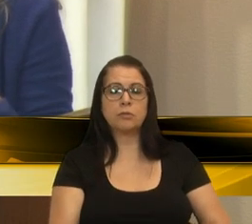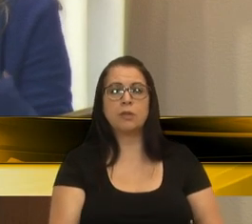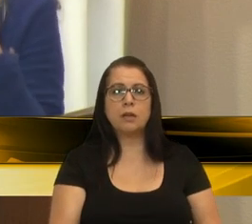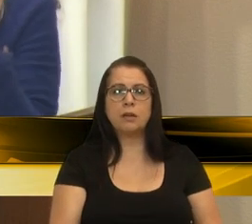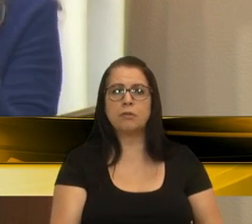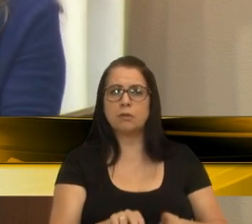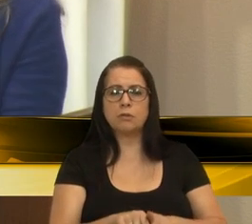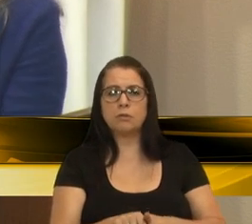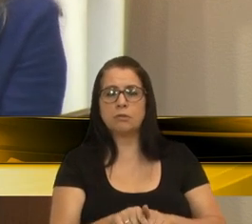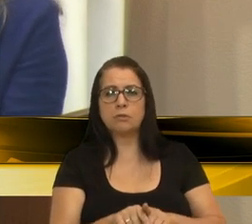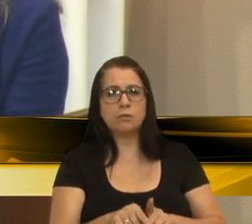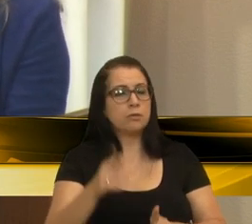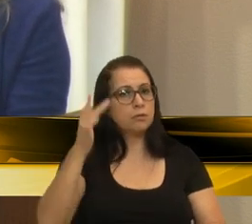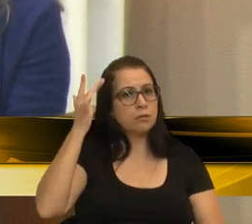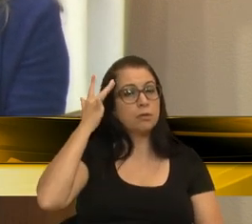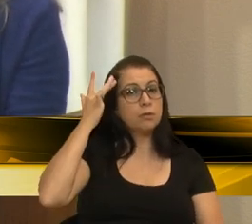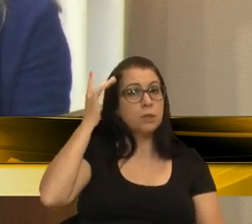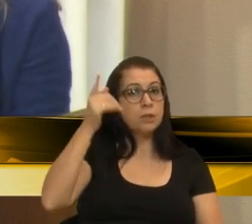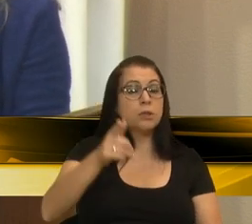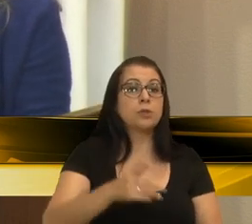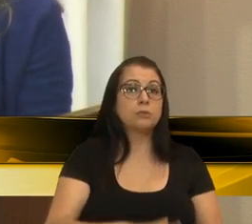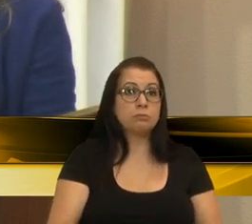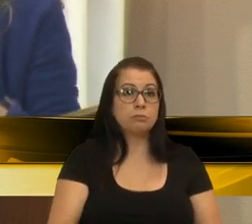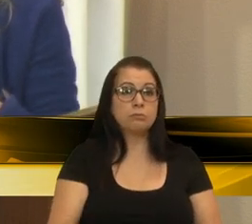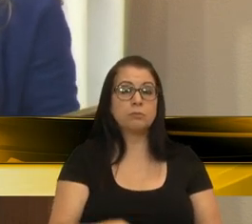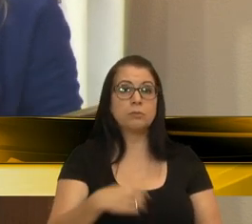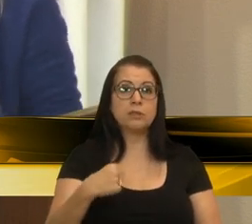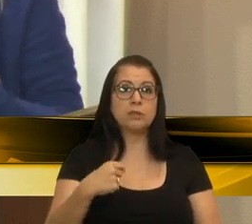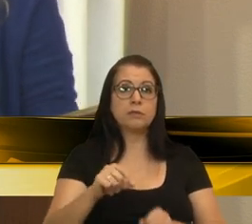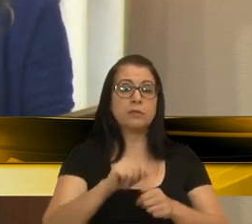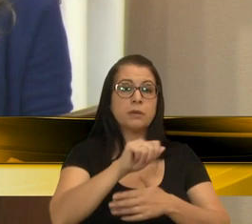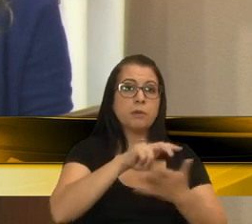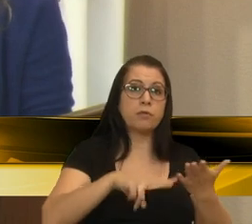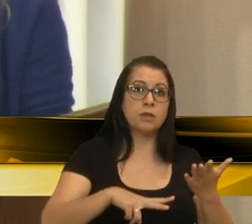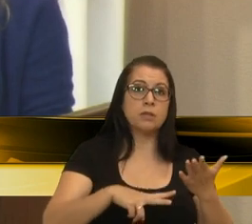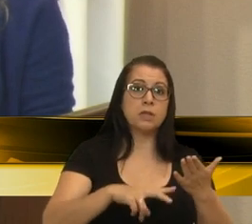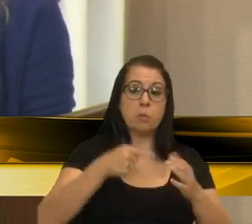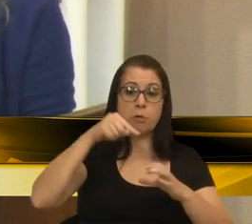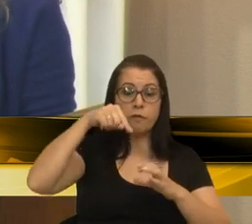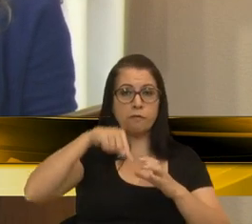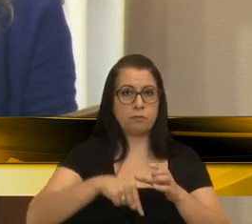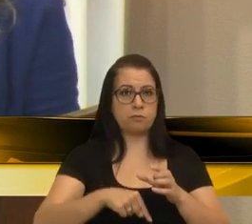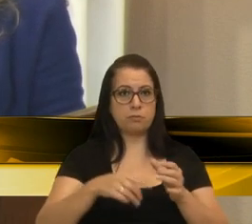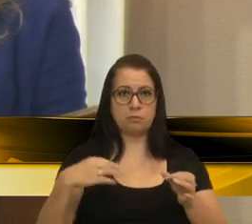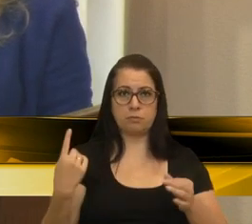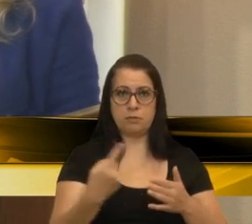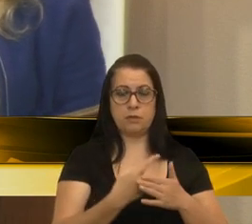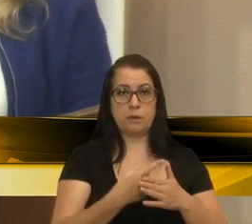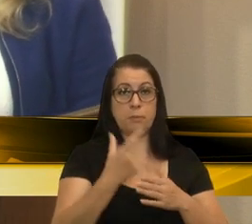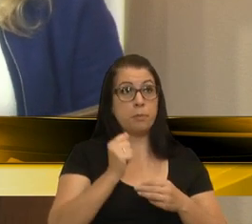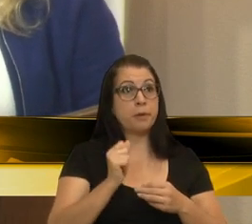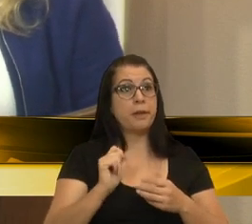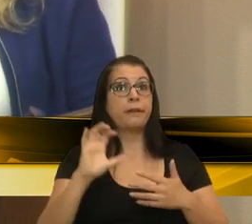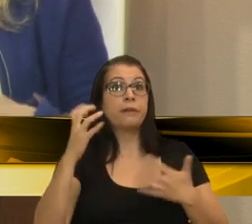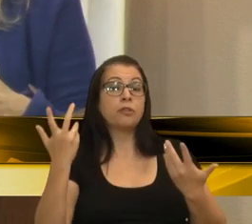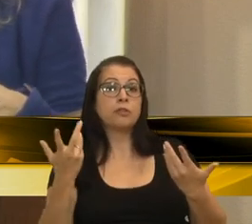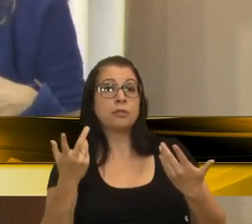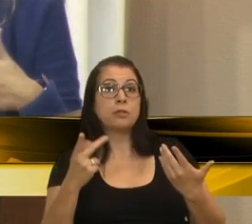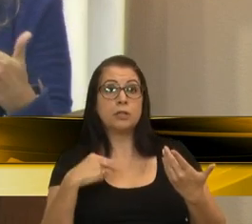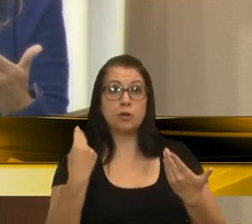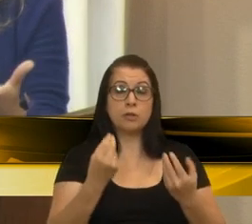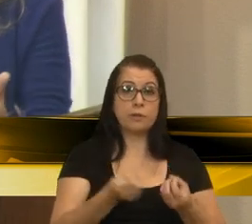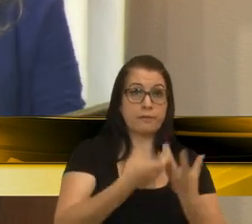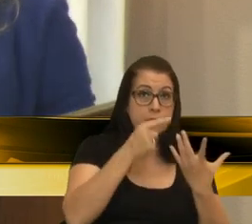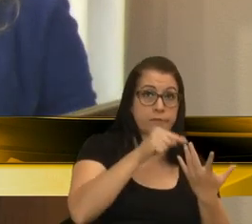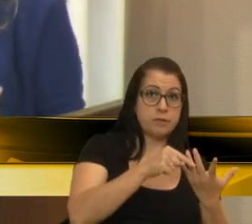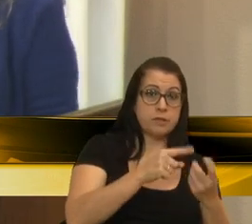uma forma madura para isso, fazendo uma avaliação profunda e consistente, para poder decidir se a nossa festa